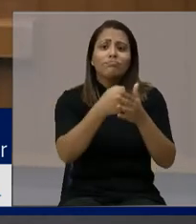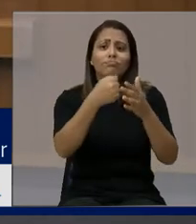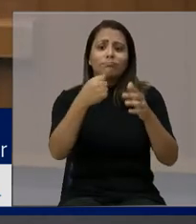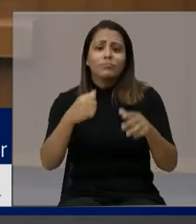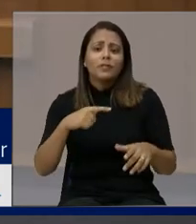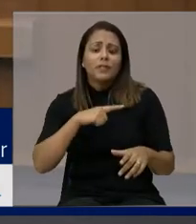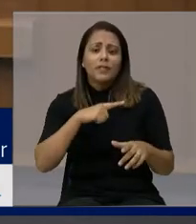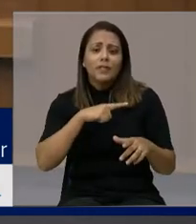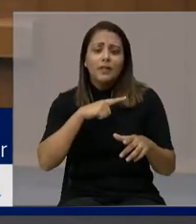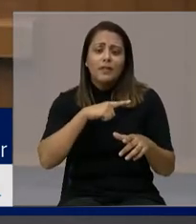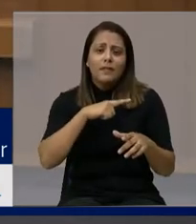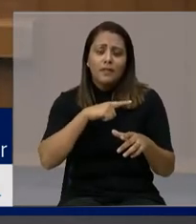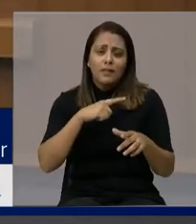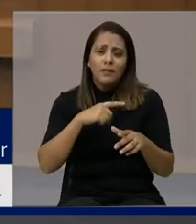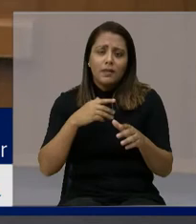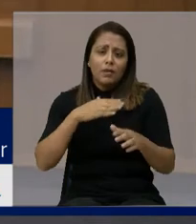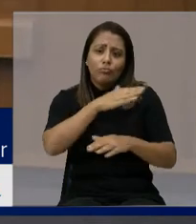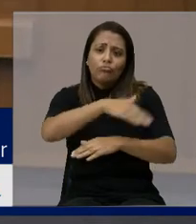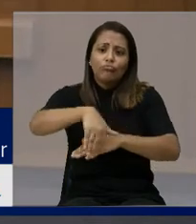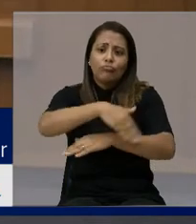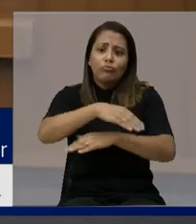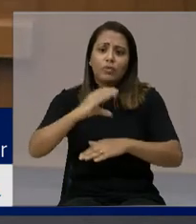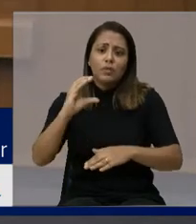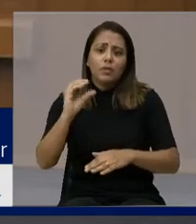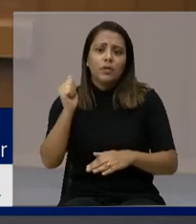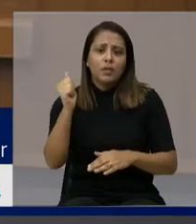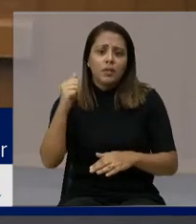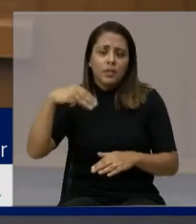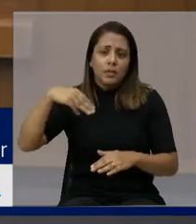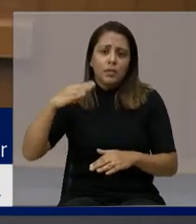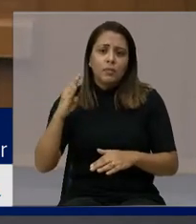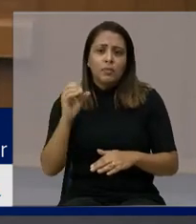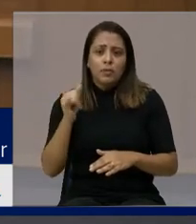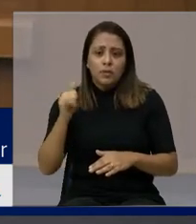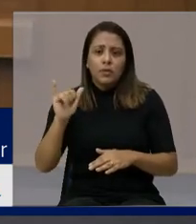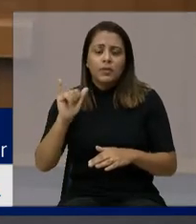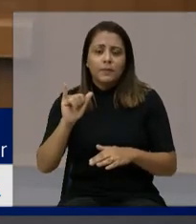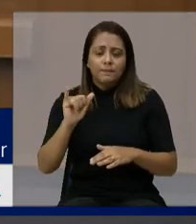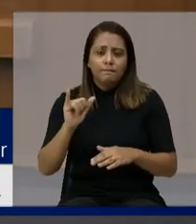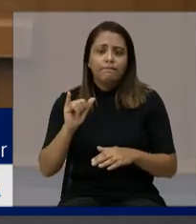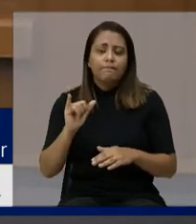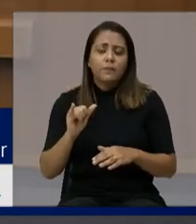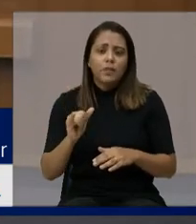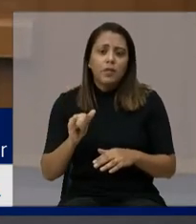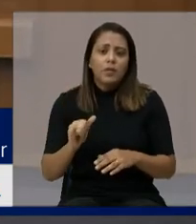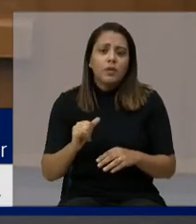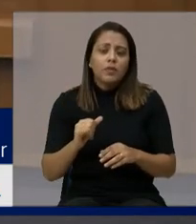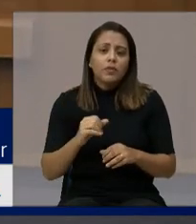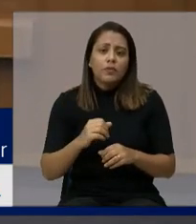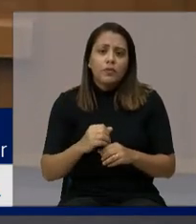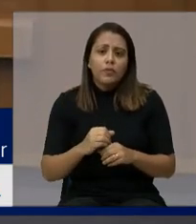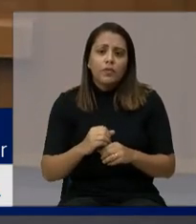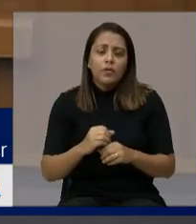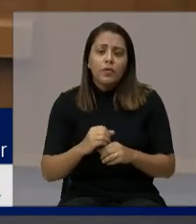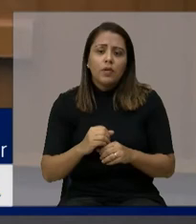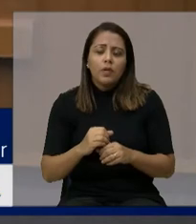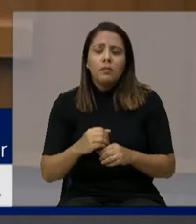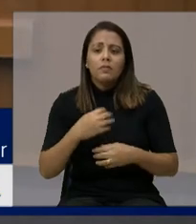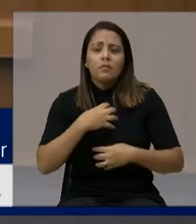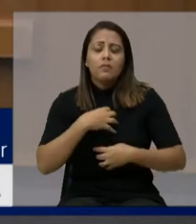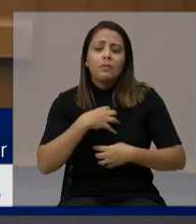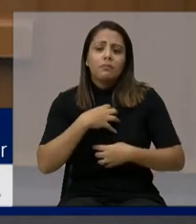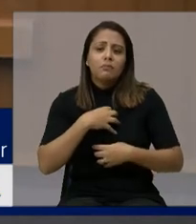Via Cambuí, anteontem, dia 6 do 12, né? Então, a família do João Paulo da Silva Fávaro, nossos